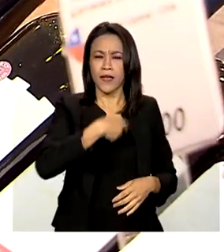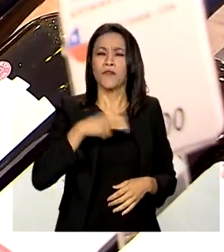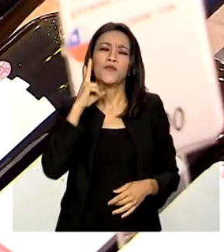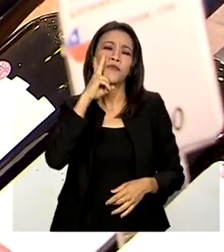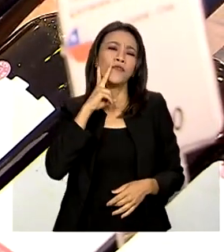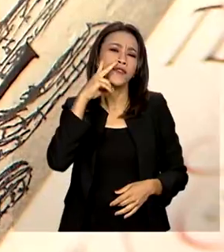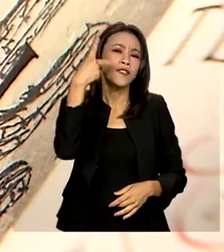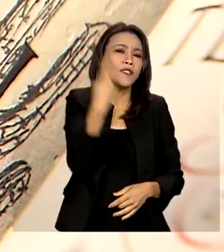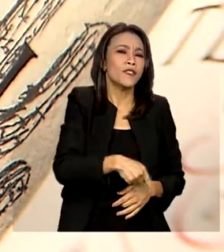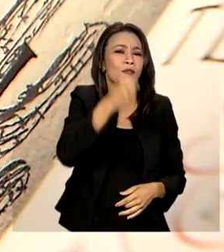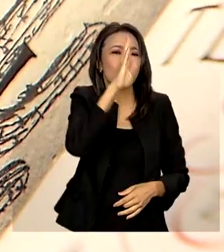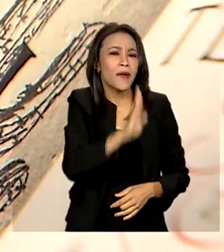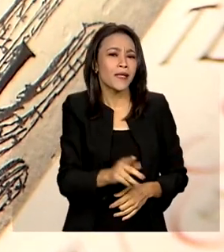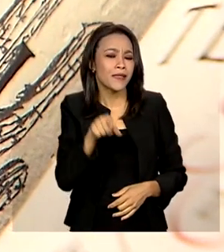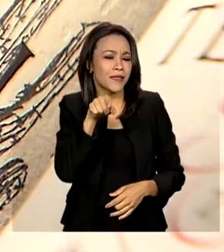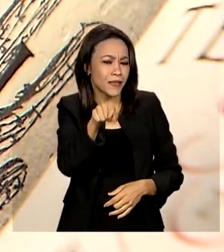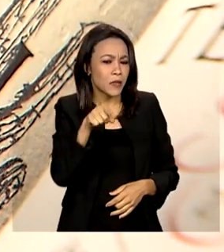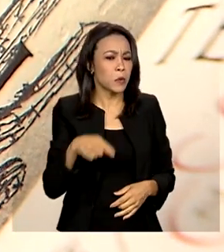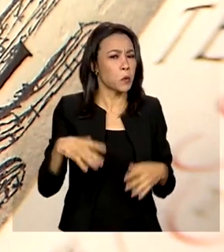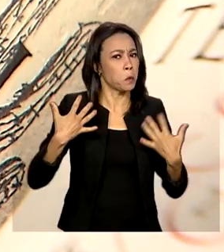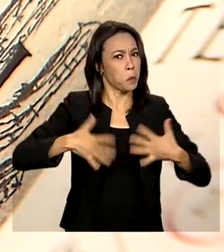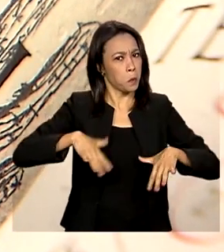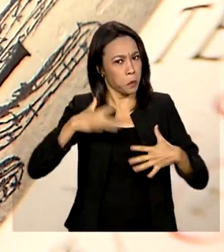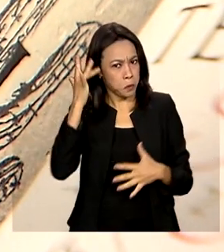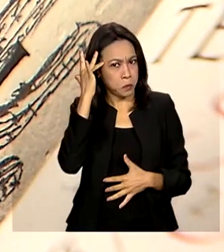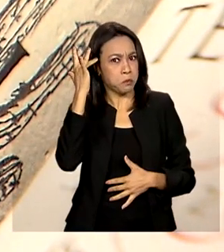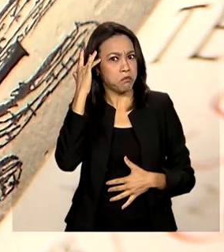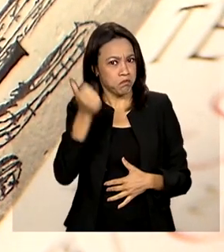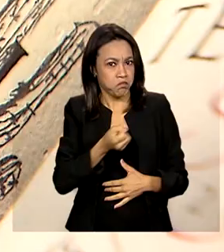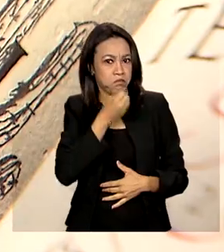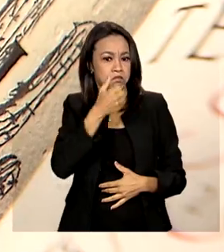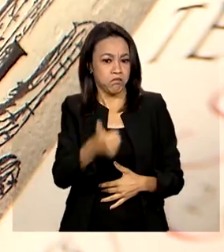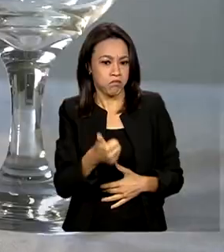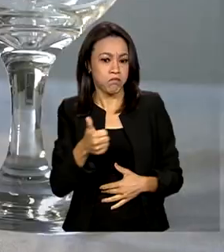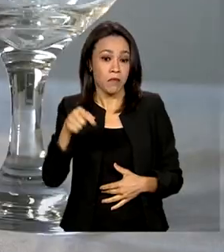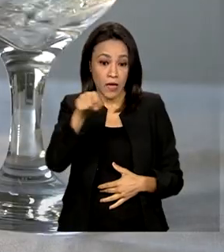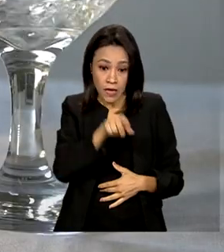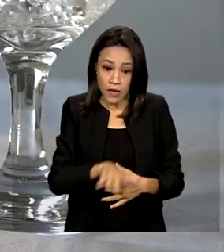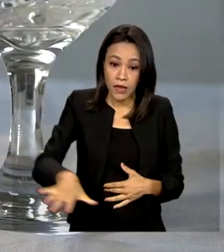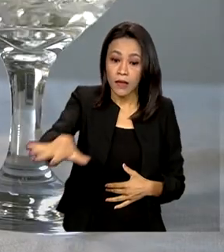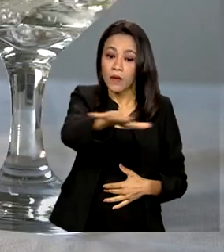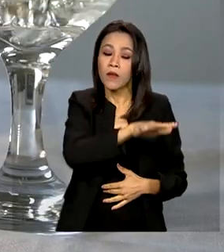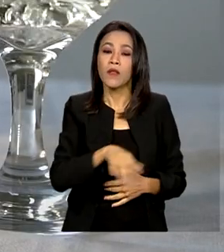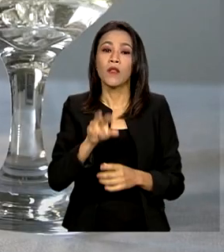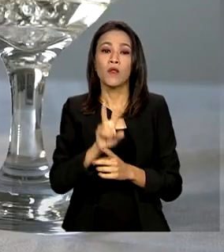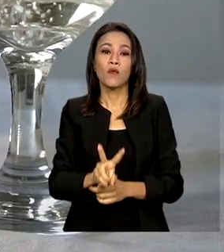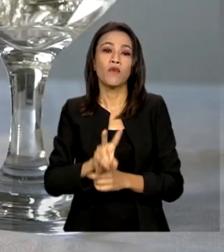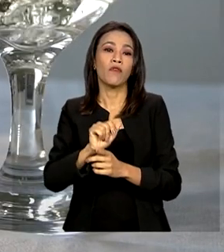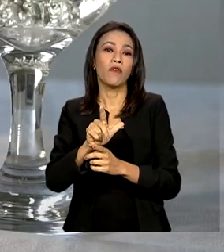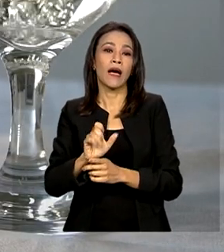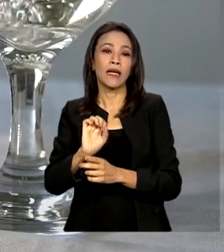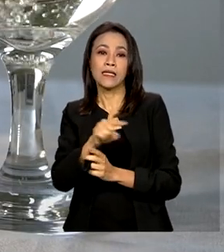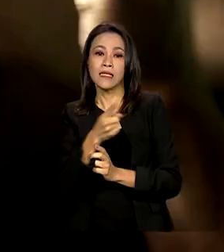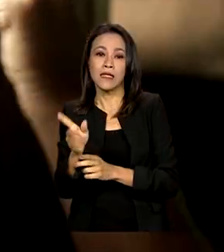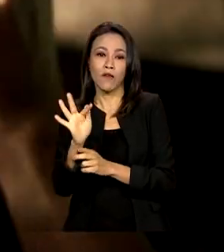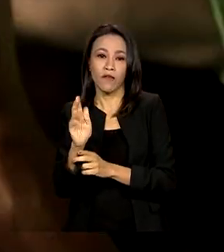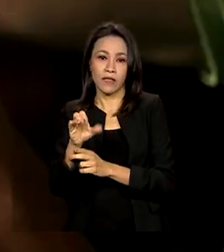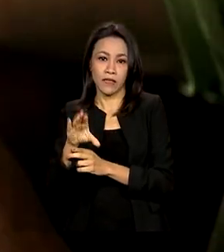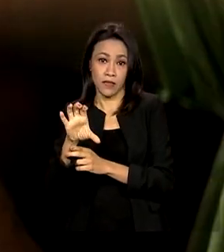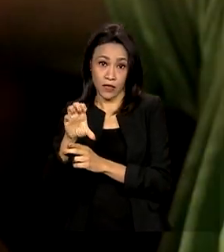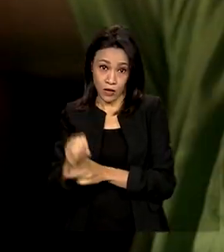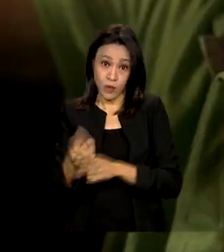deixam nada a desejar em relação aos importados. Rótulos do Vale do São Francisco ganham certificação de